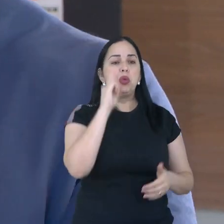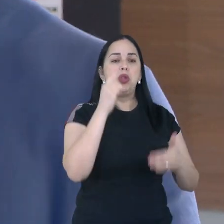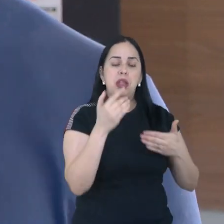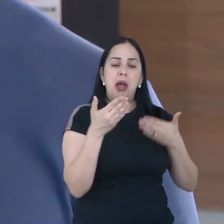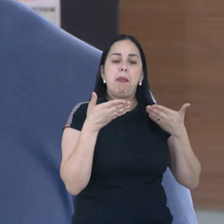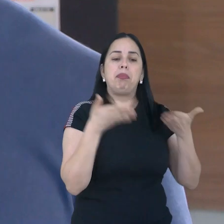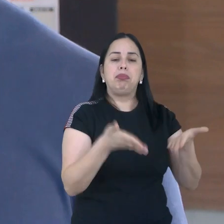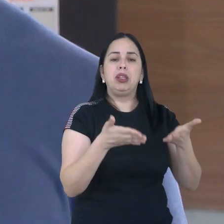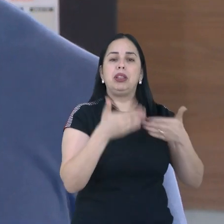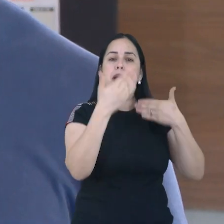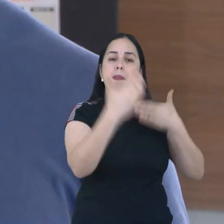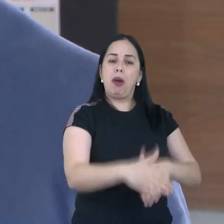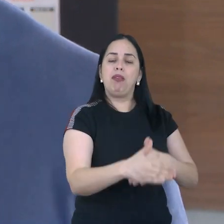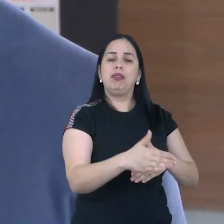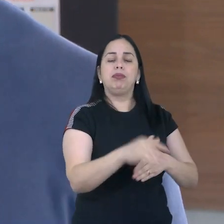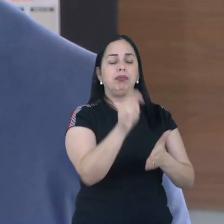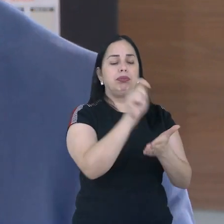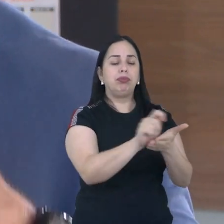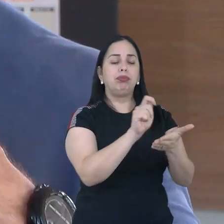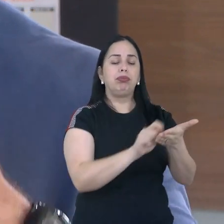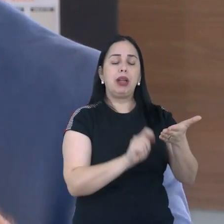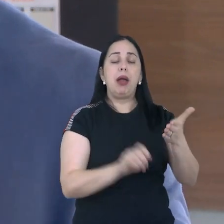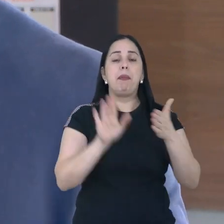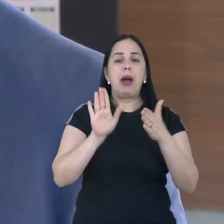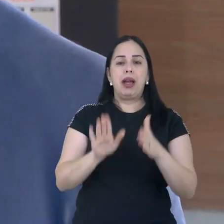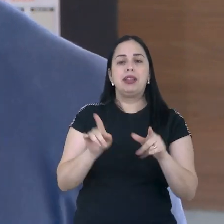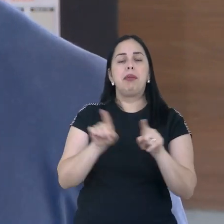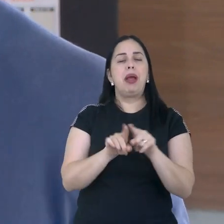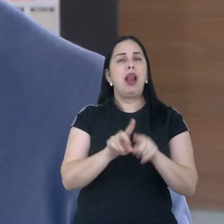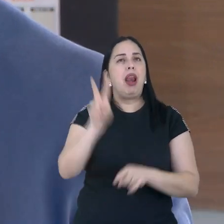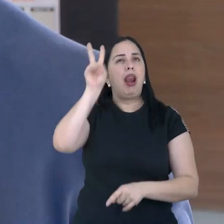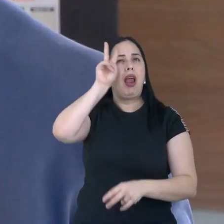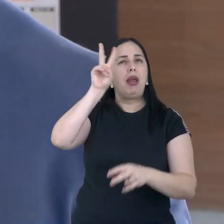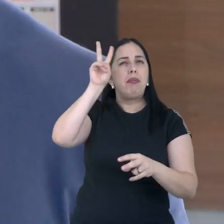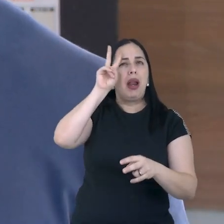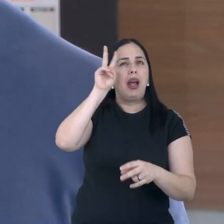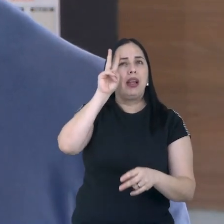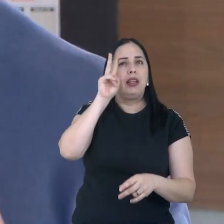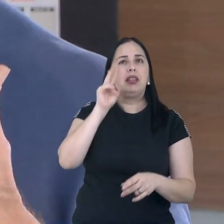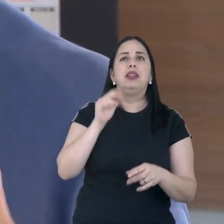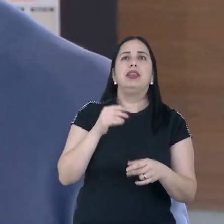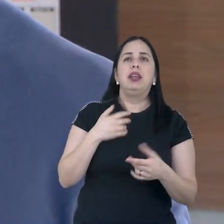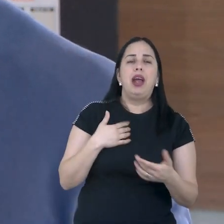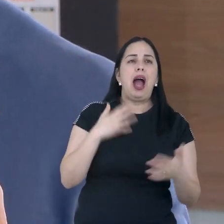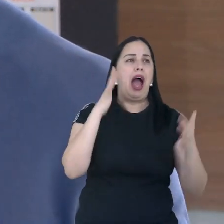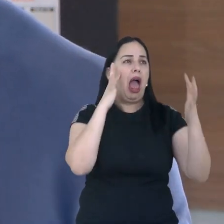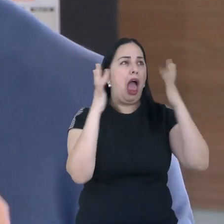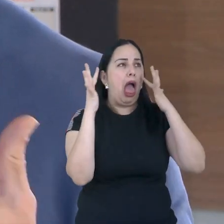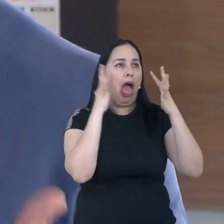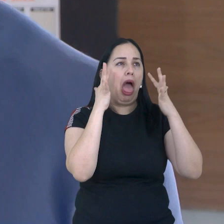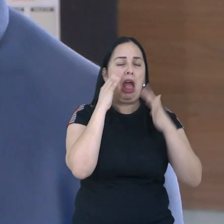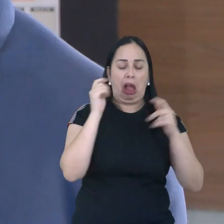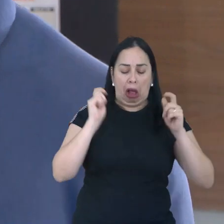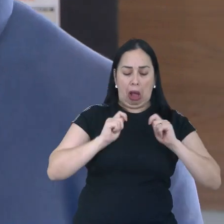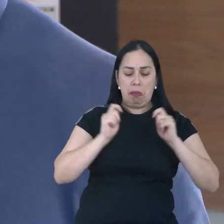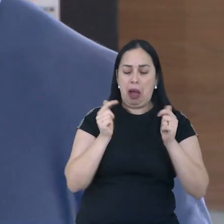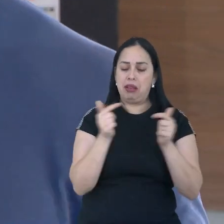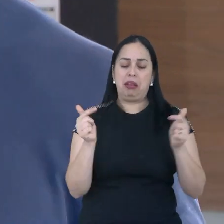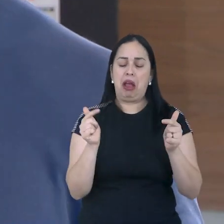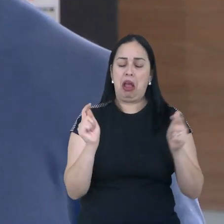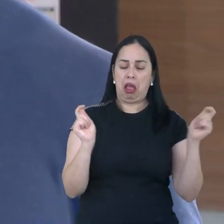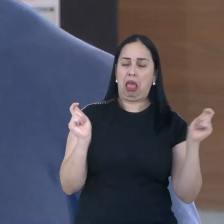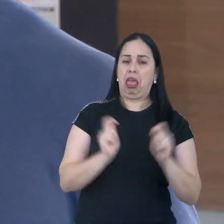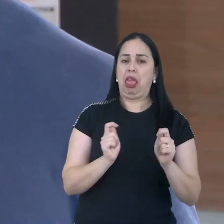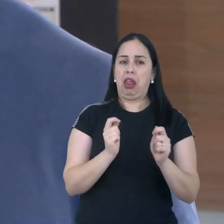interessante para aquele período ali. E se concentrar, ver o trabalho que foi feito durante o ano, lembrar, ou seja, parar com viagens de que não sou capaz, de que